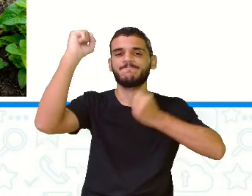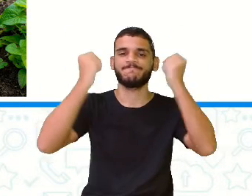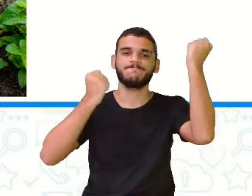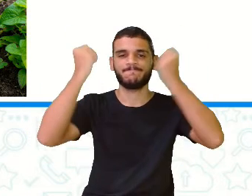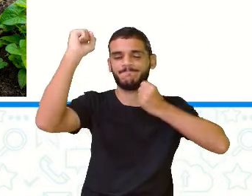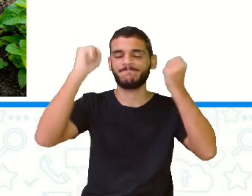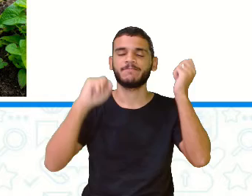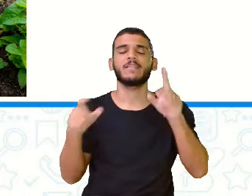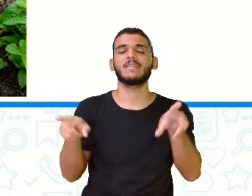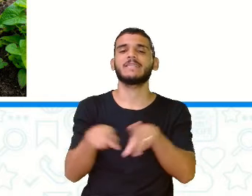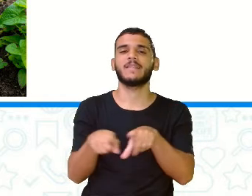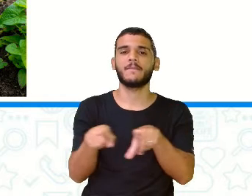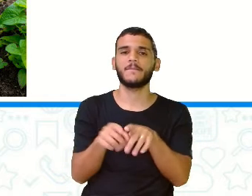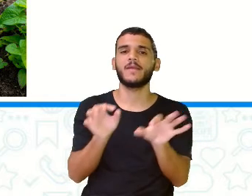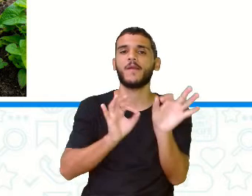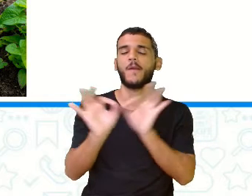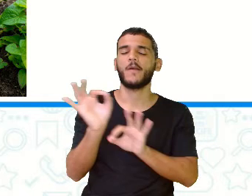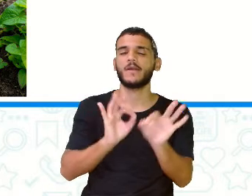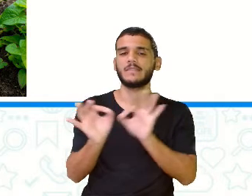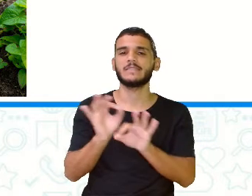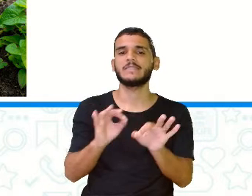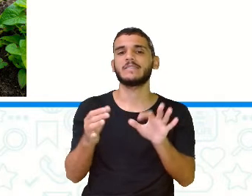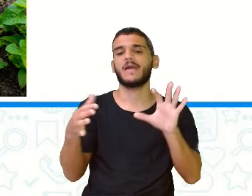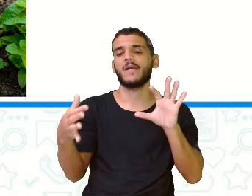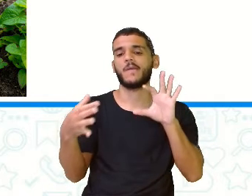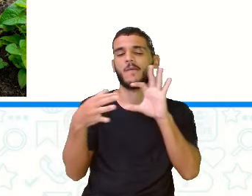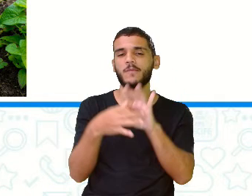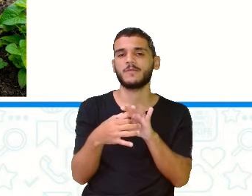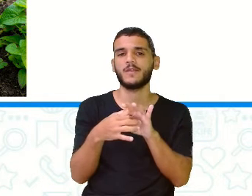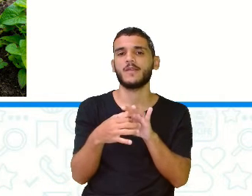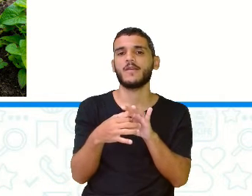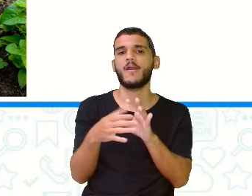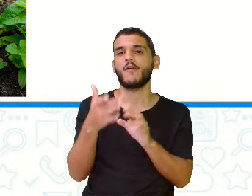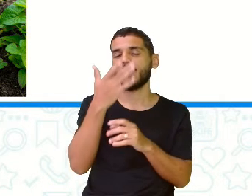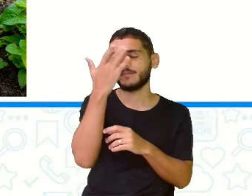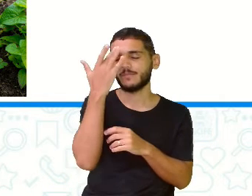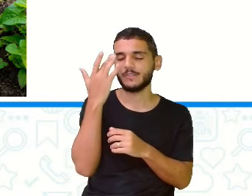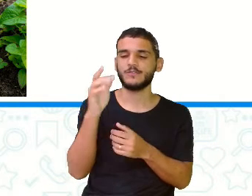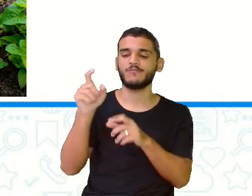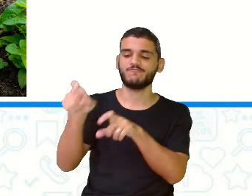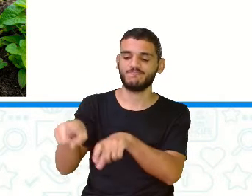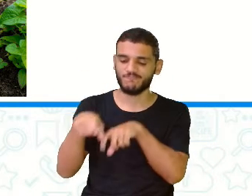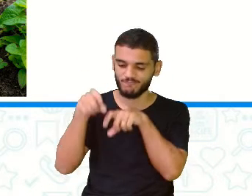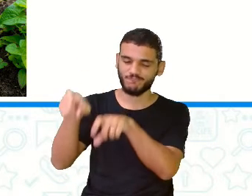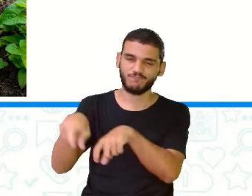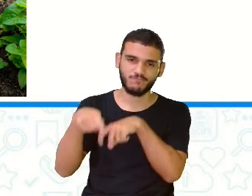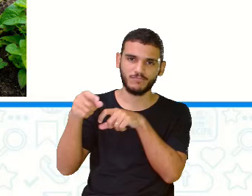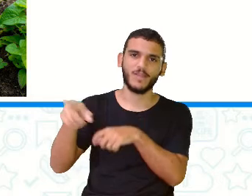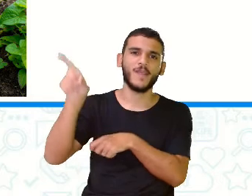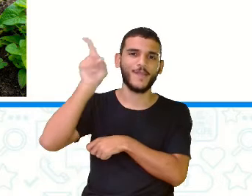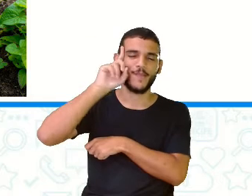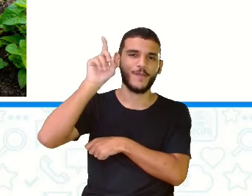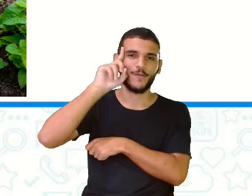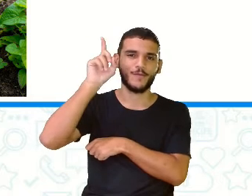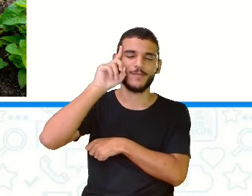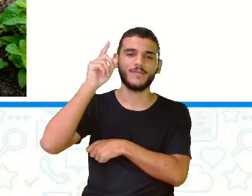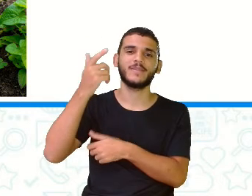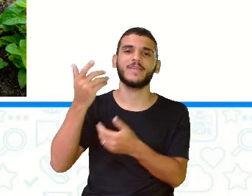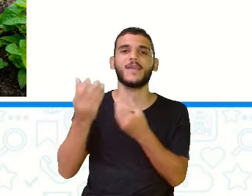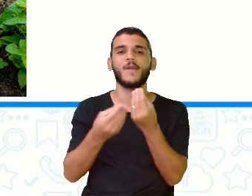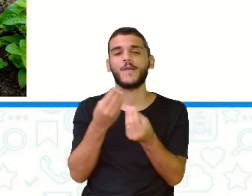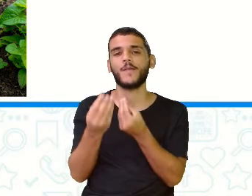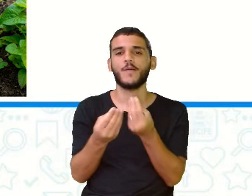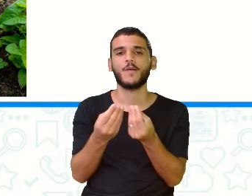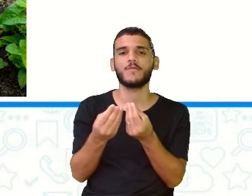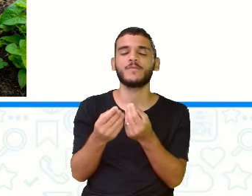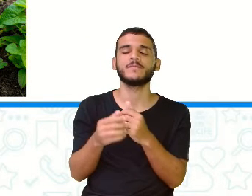grande. E estabelecerá parcerias com pequenos agricultores que todos os dias passam pela CEAGESP. Então,